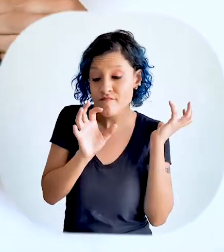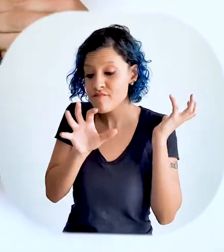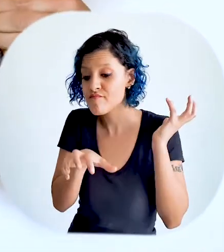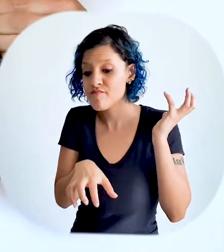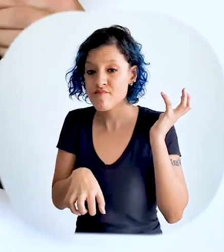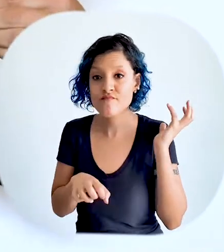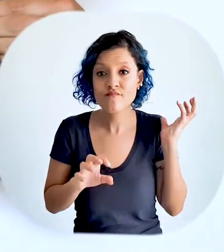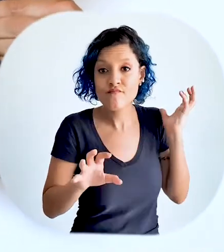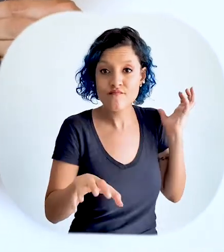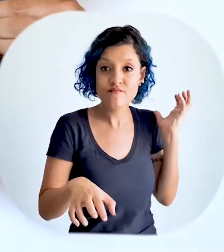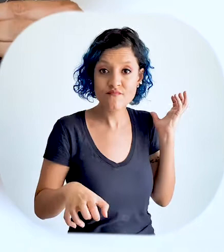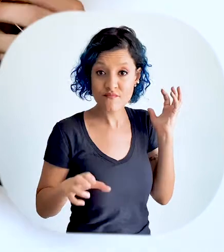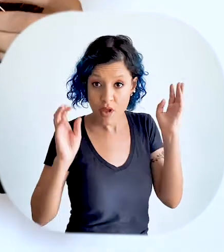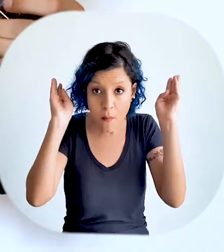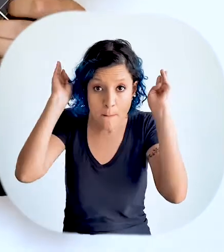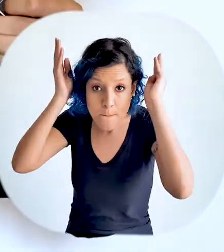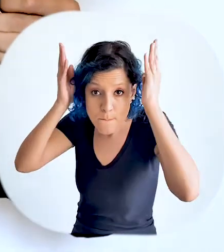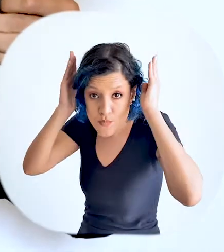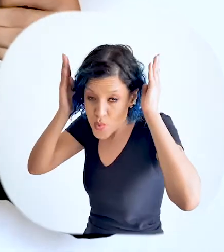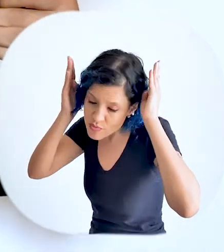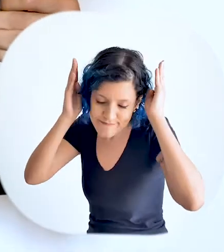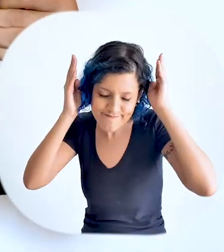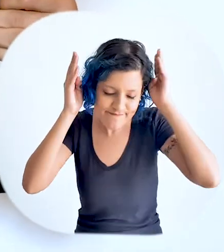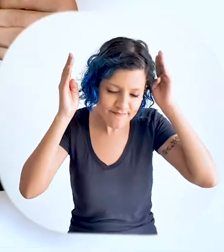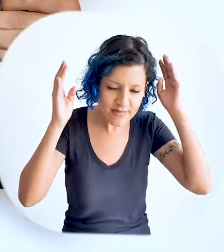Nem burro, nem leão.